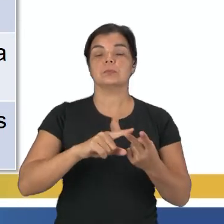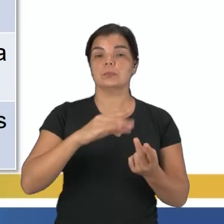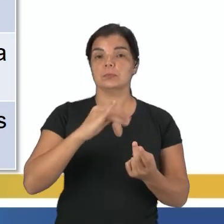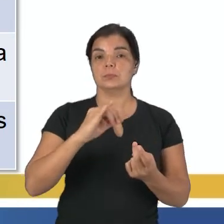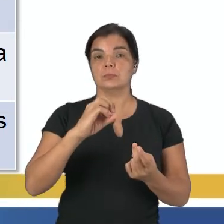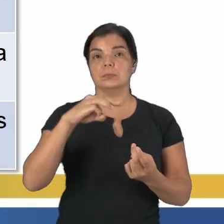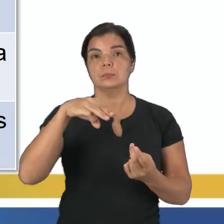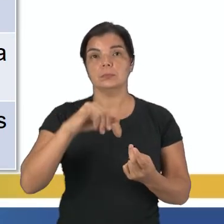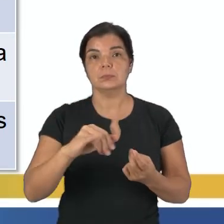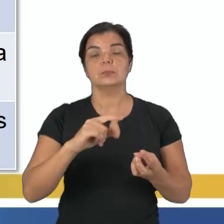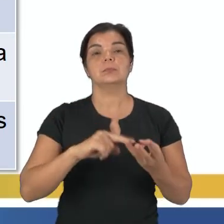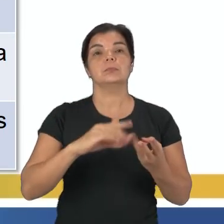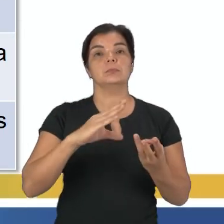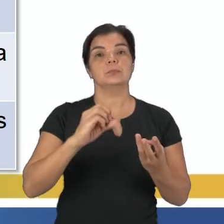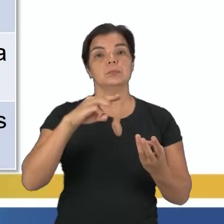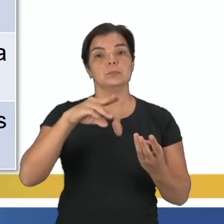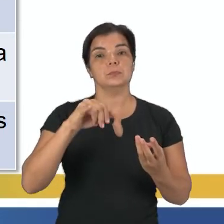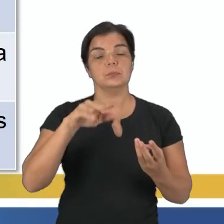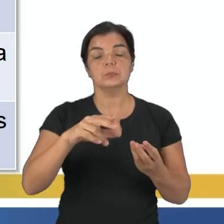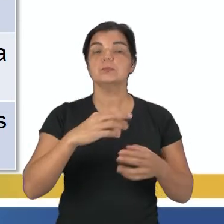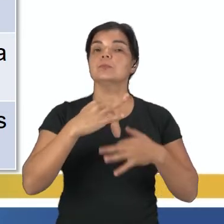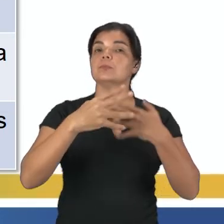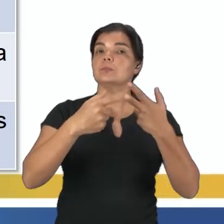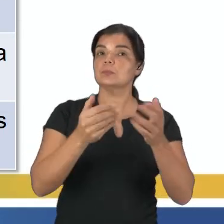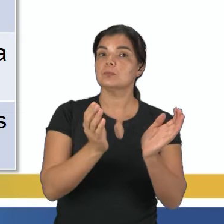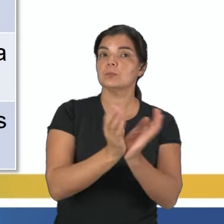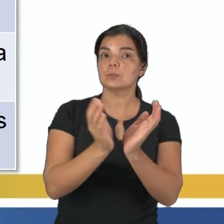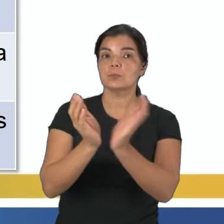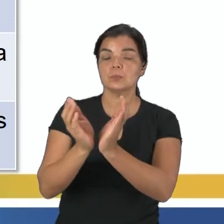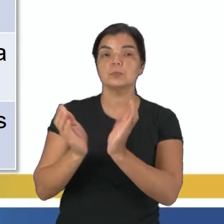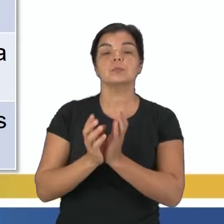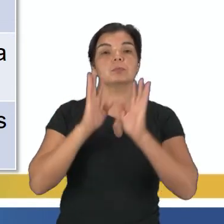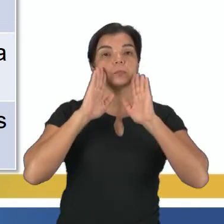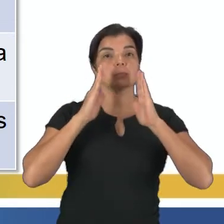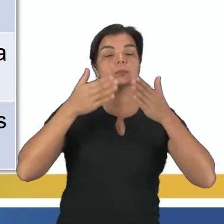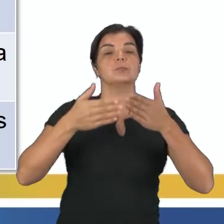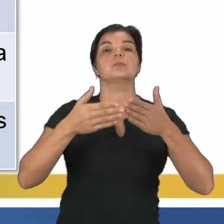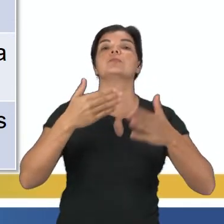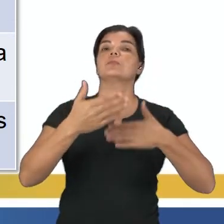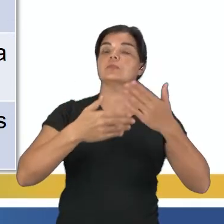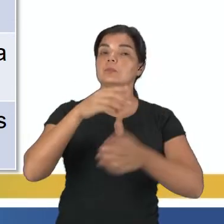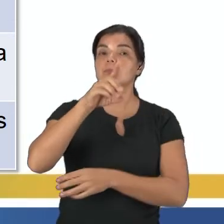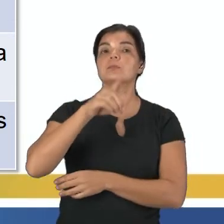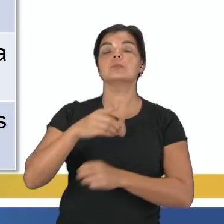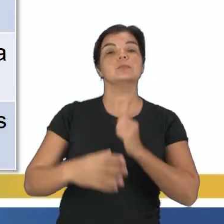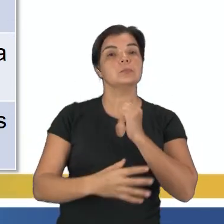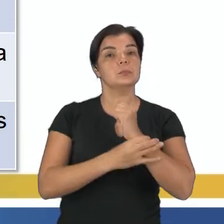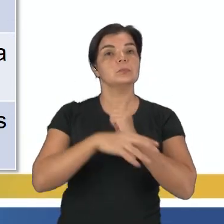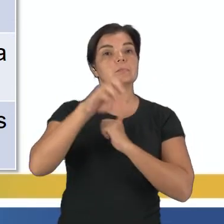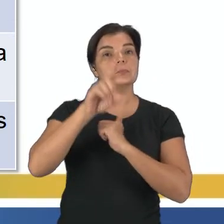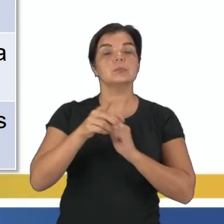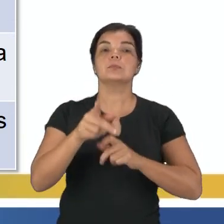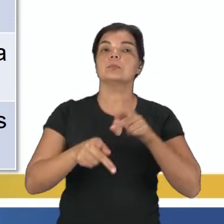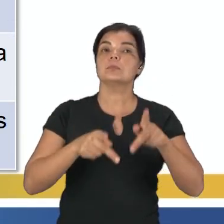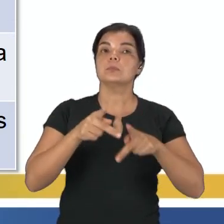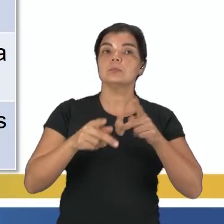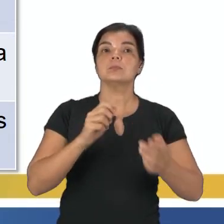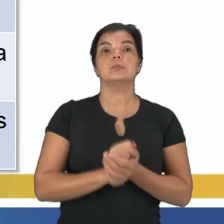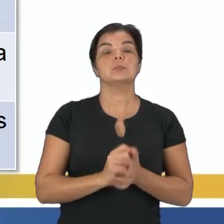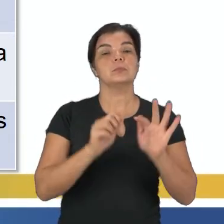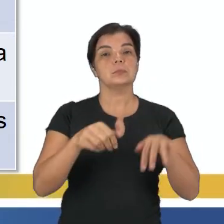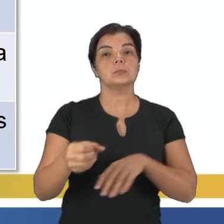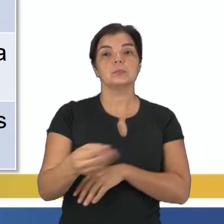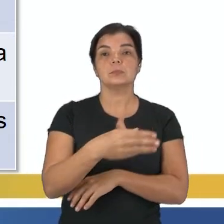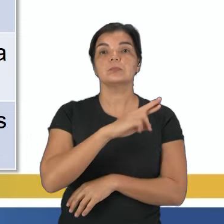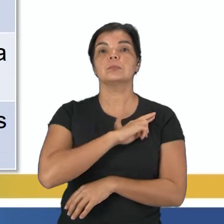Nacional do Índio, da Comissão Pró-Índio, de todas essas comissões que visam cada vez mais garantir esses direitos a essas populações. E por